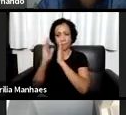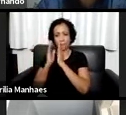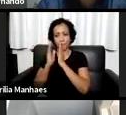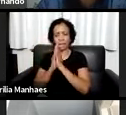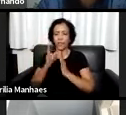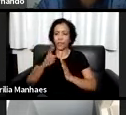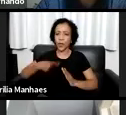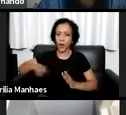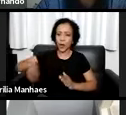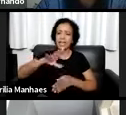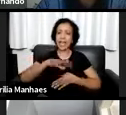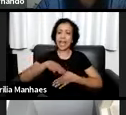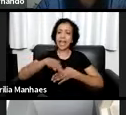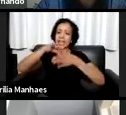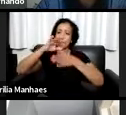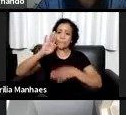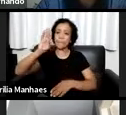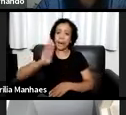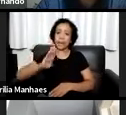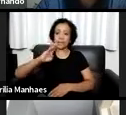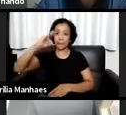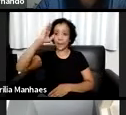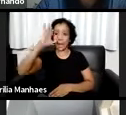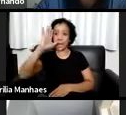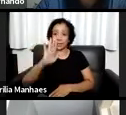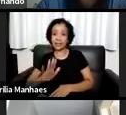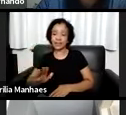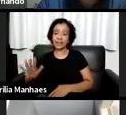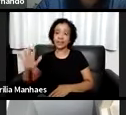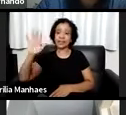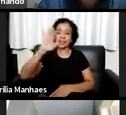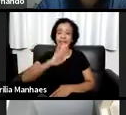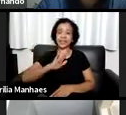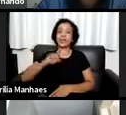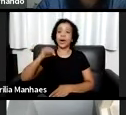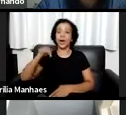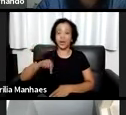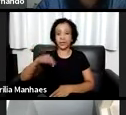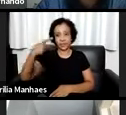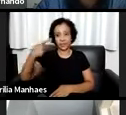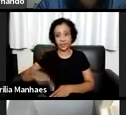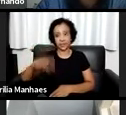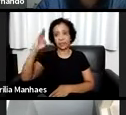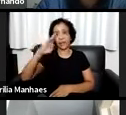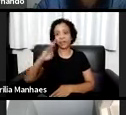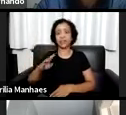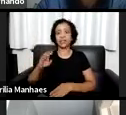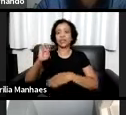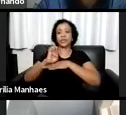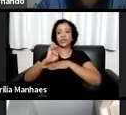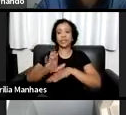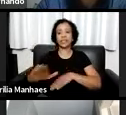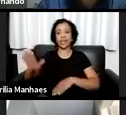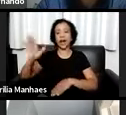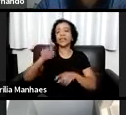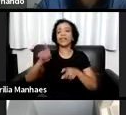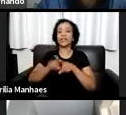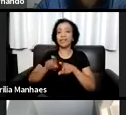nossa liderança batista no Brasil, em nível nacional, estadual e